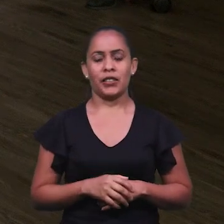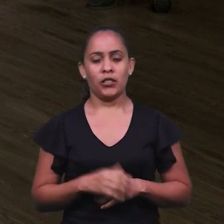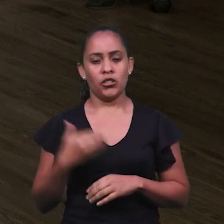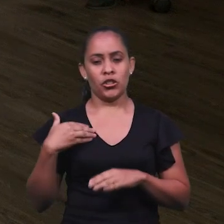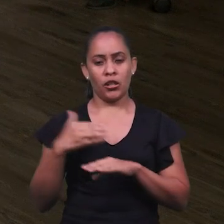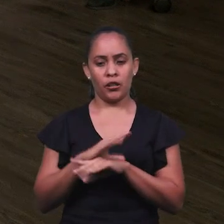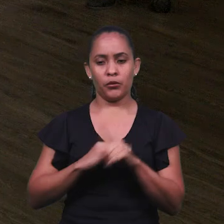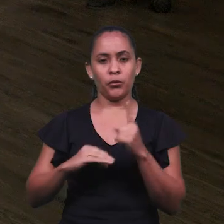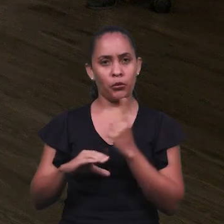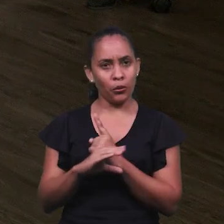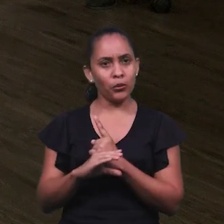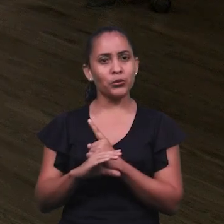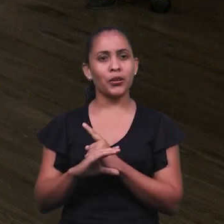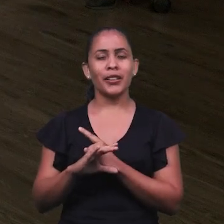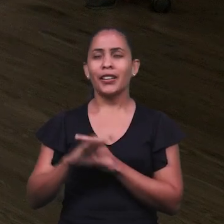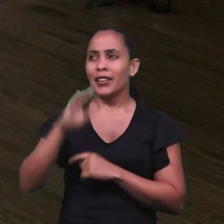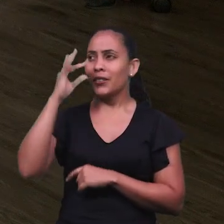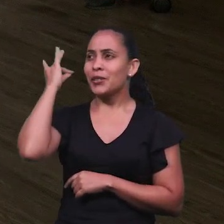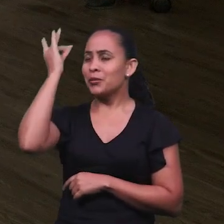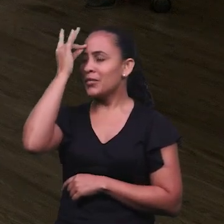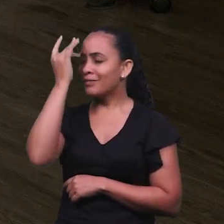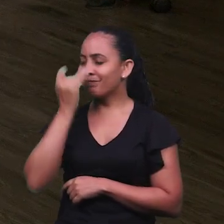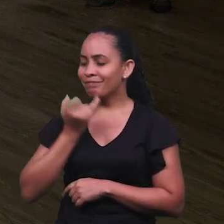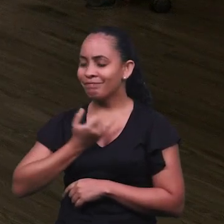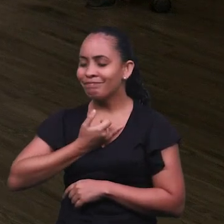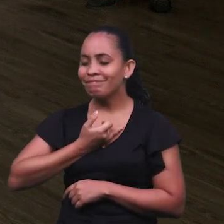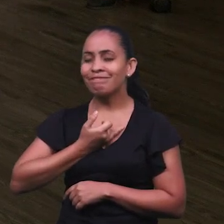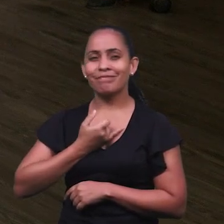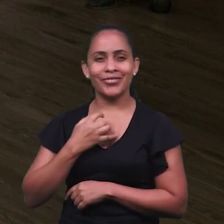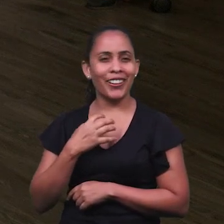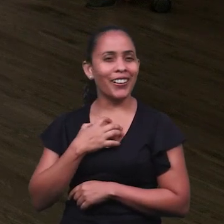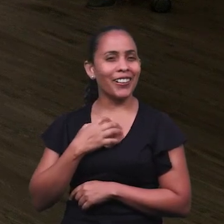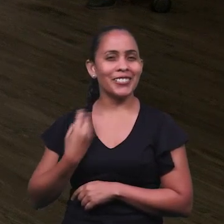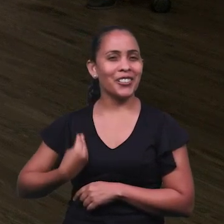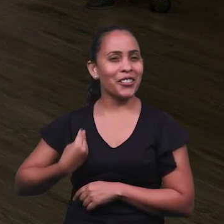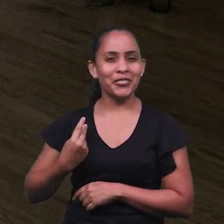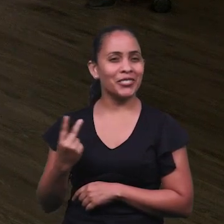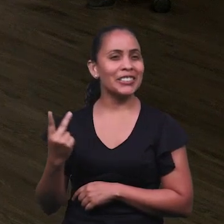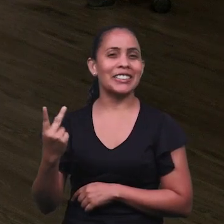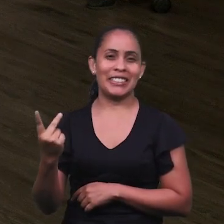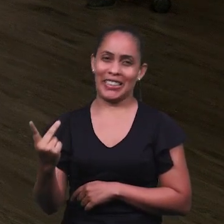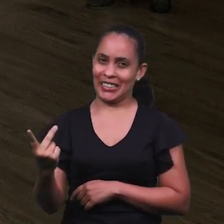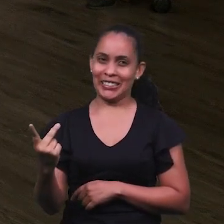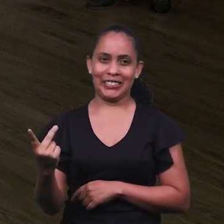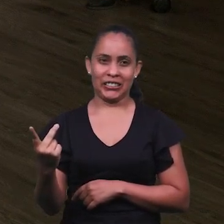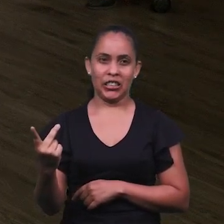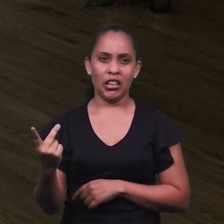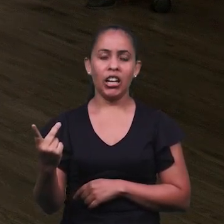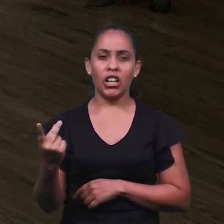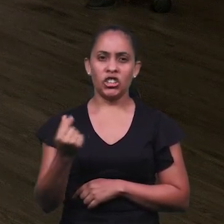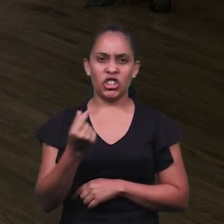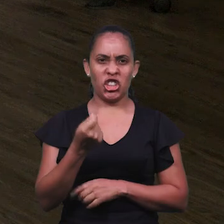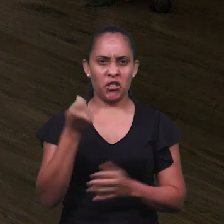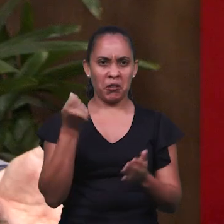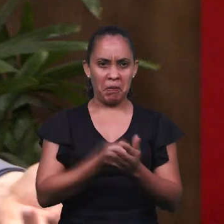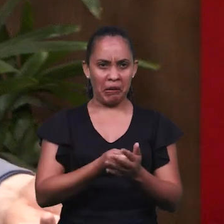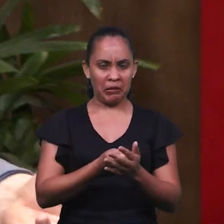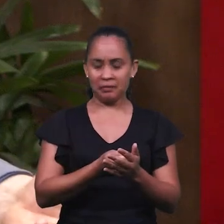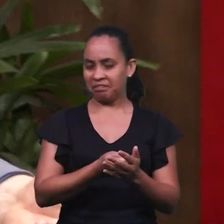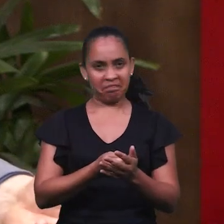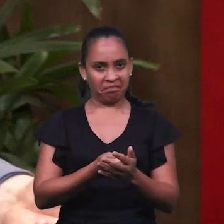chegar num culto e ouvir a voz do Senhor. Isso é maravilhoso. Glória a É Deus. você ter uma herança eterna. Isso é prosperidade. Não tem dinheiro que compre isso. Não,